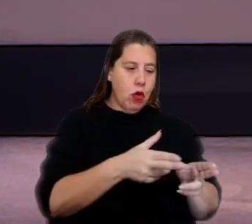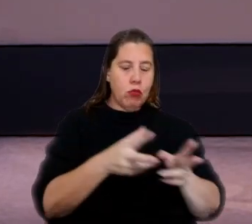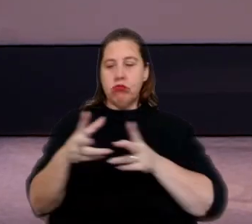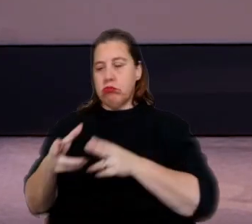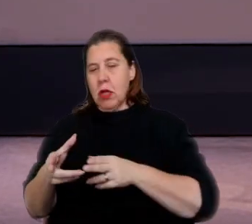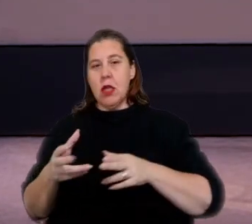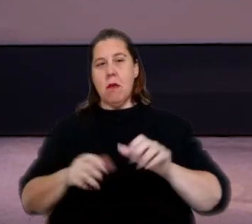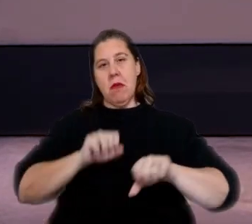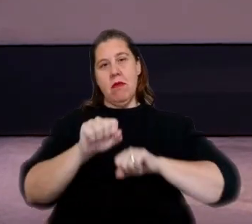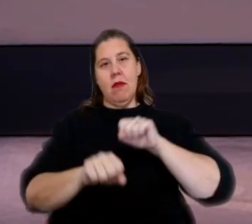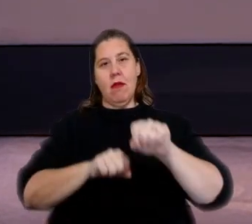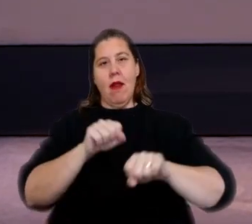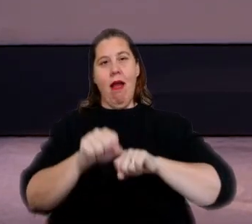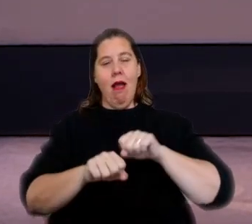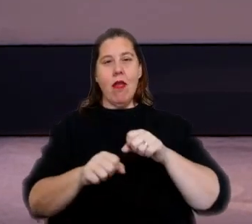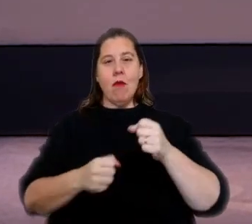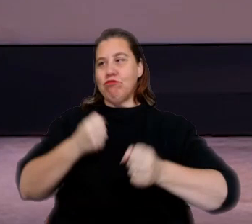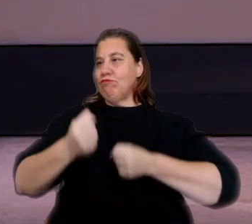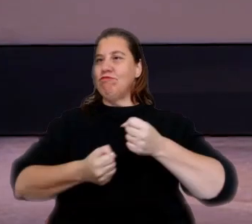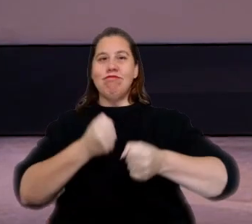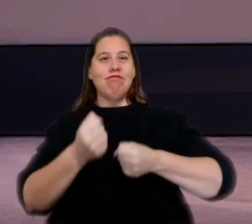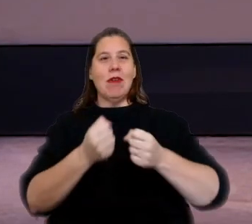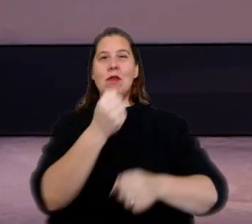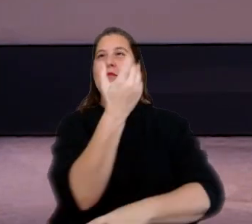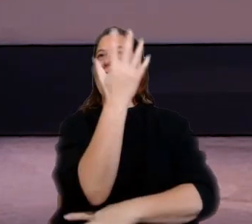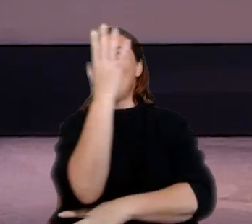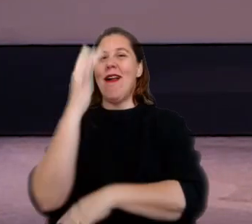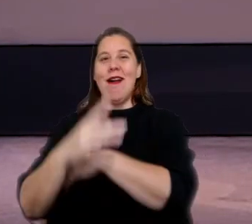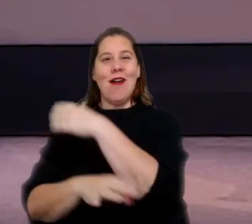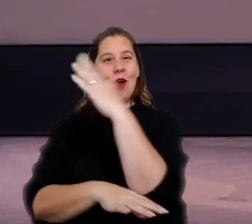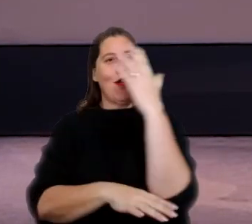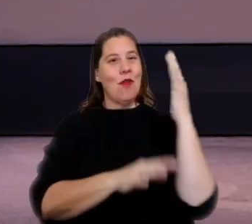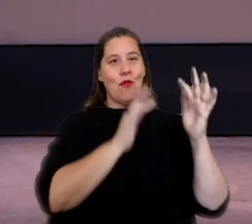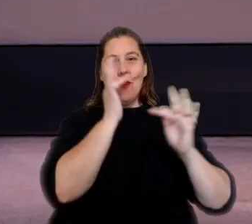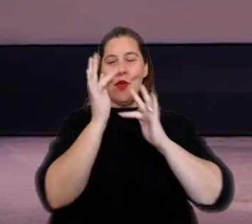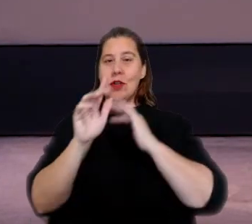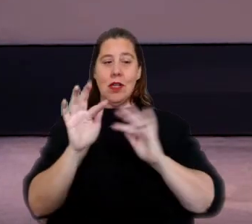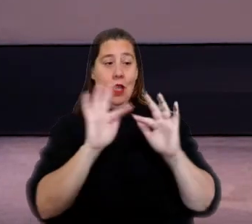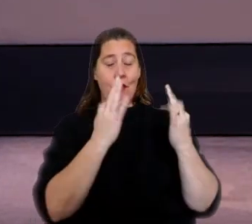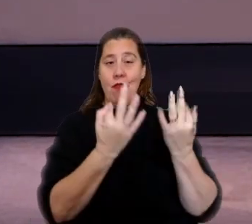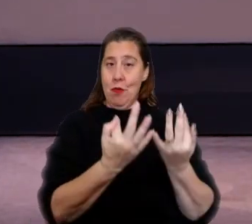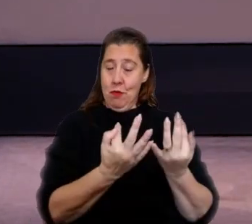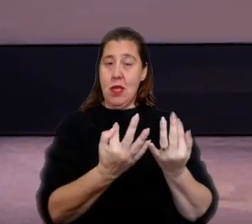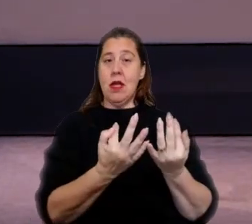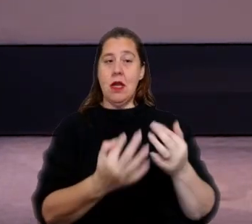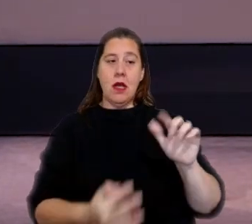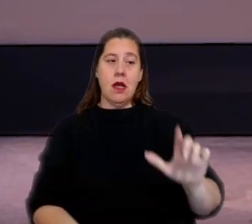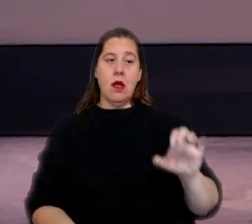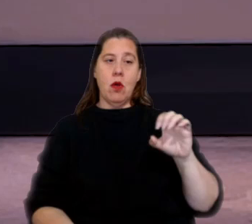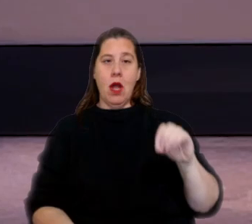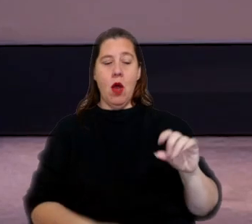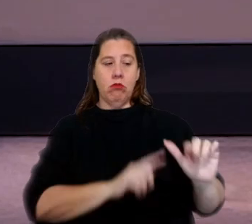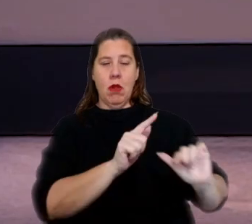de bicicleta, correm por aqueles campos de flores, né, que é da família, onde a